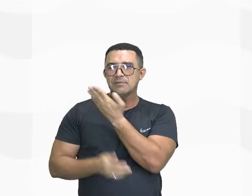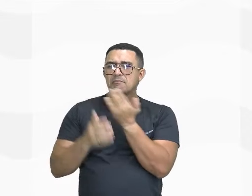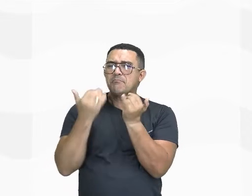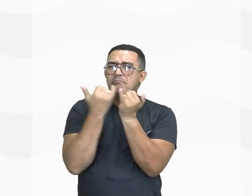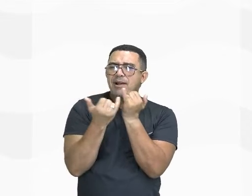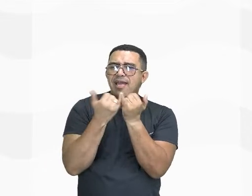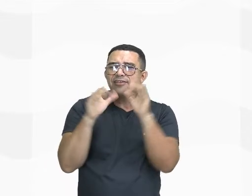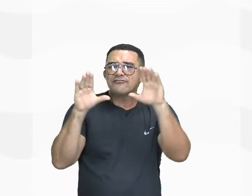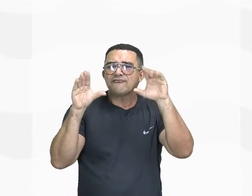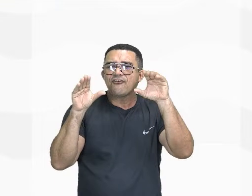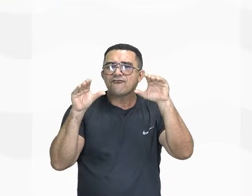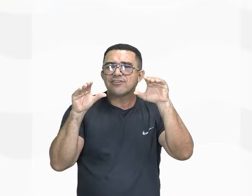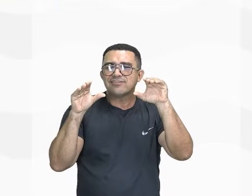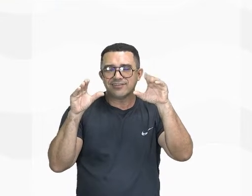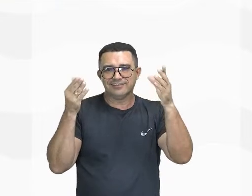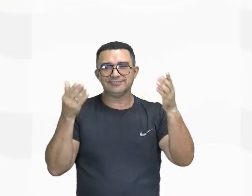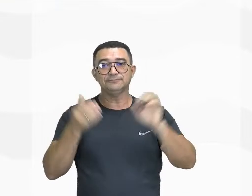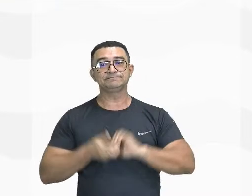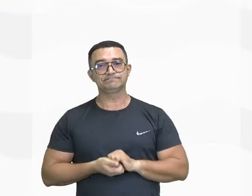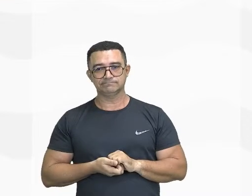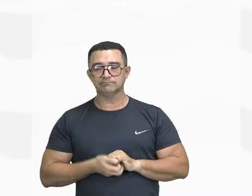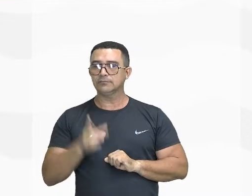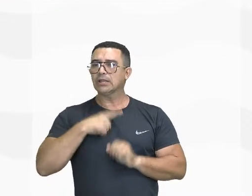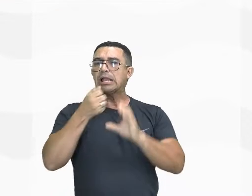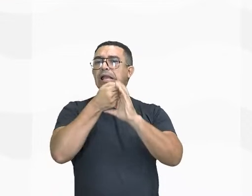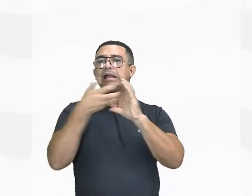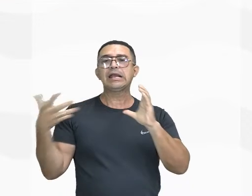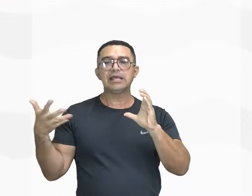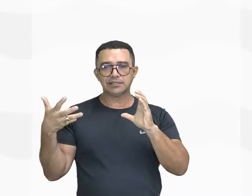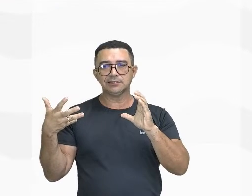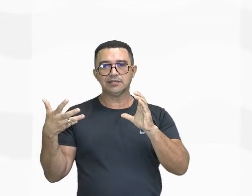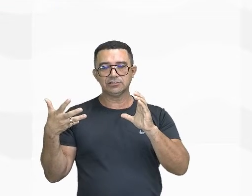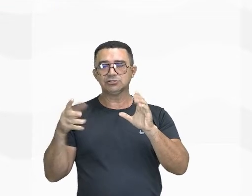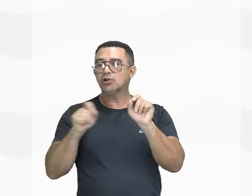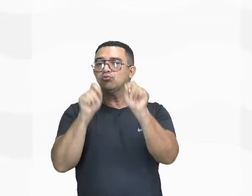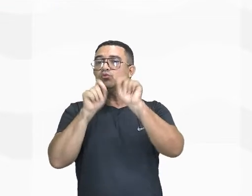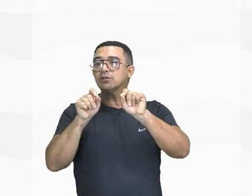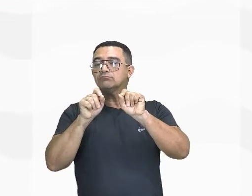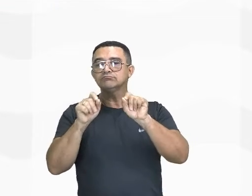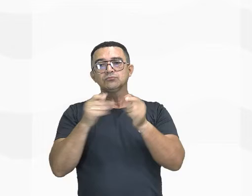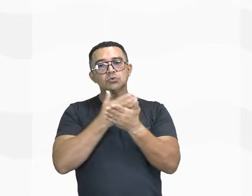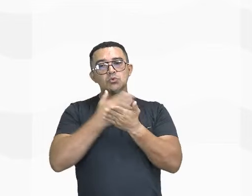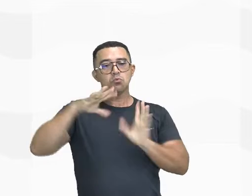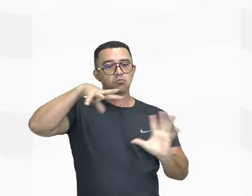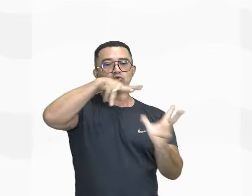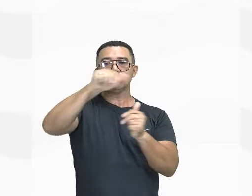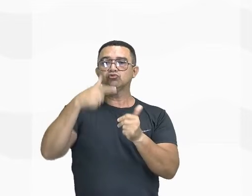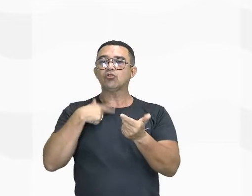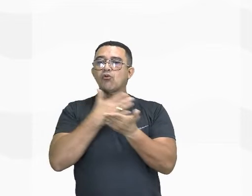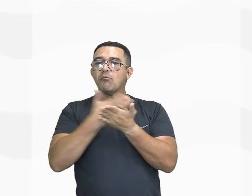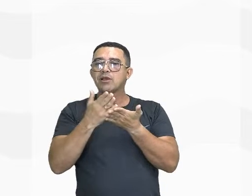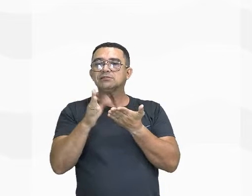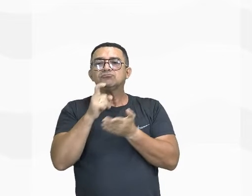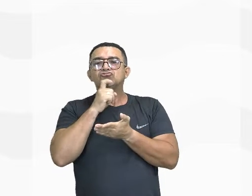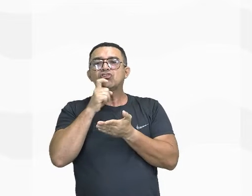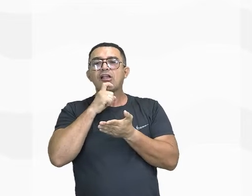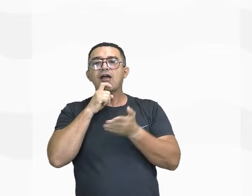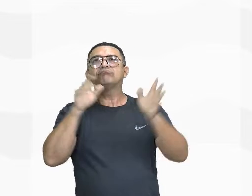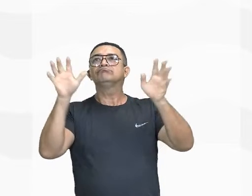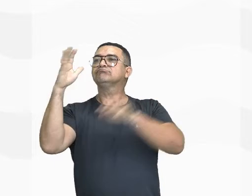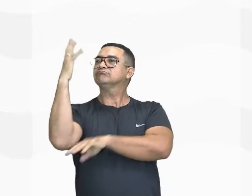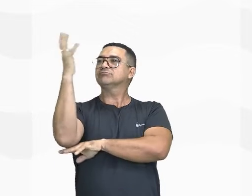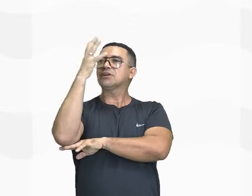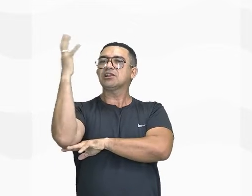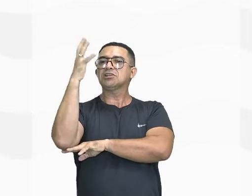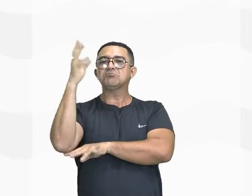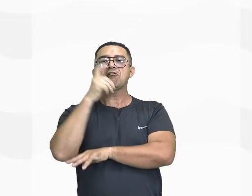fofinhas, que são as nuvens cúmulos, elas têm a característica de resfriar a temperatura do planeta, devido à reflexão da radiação